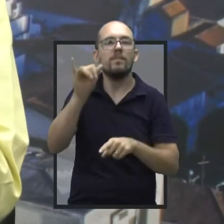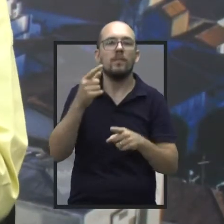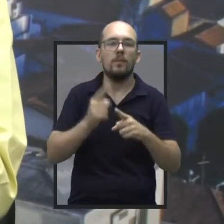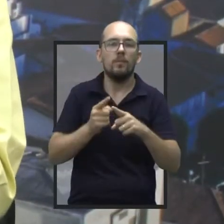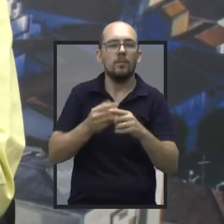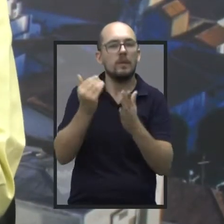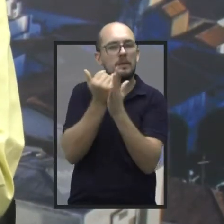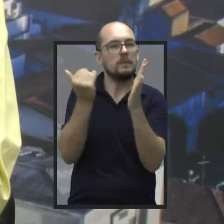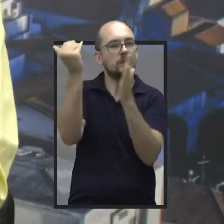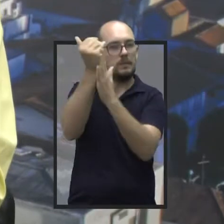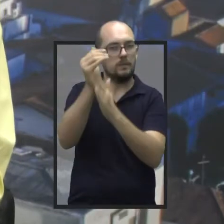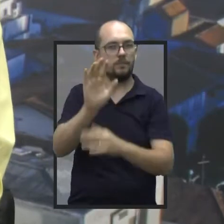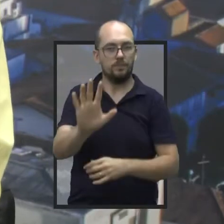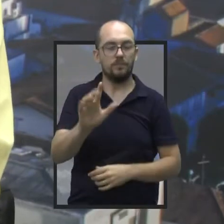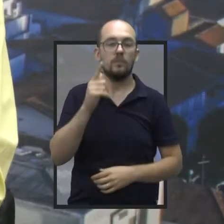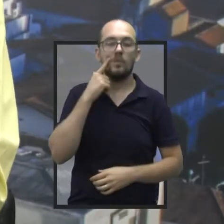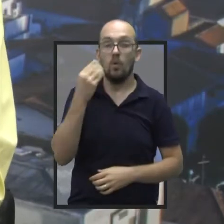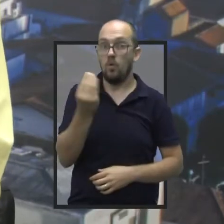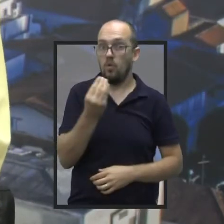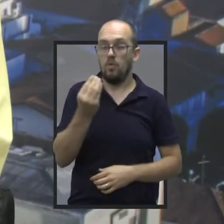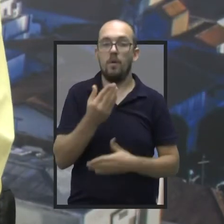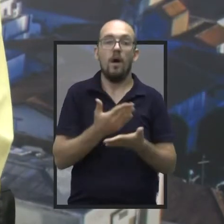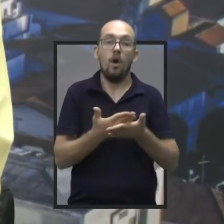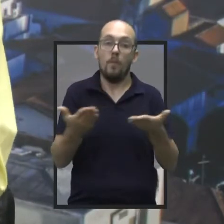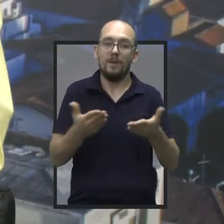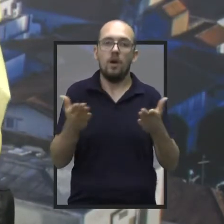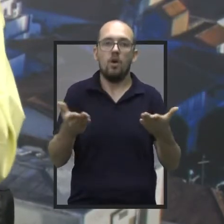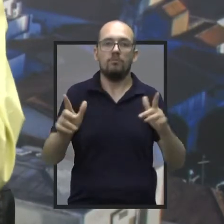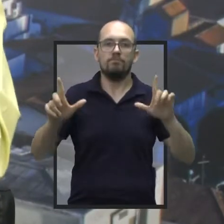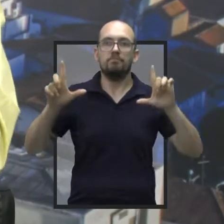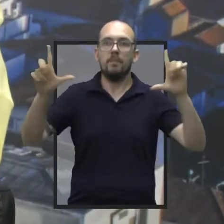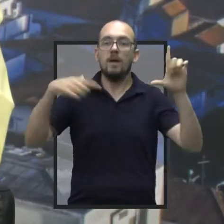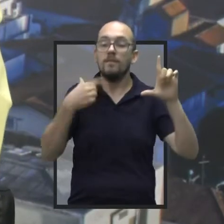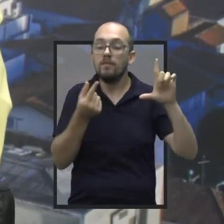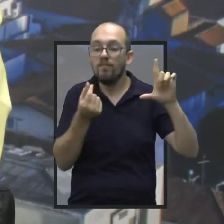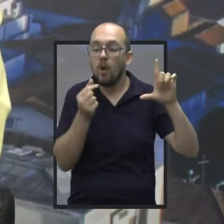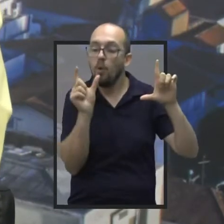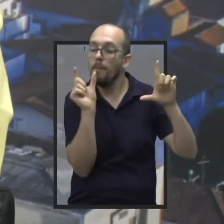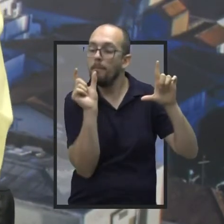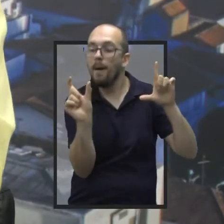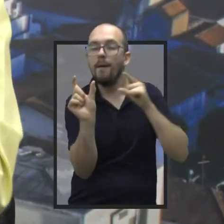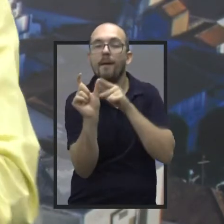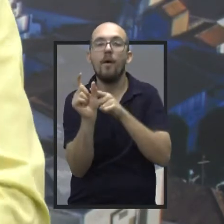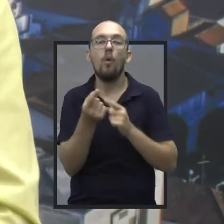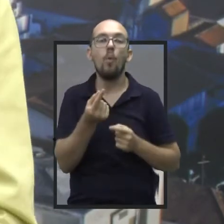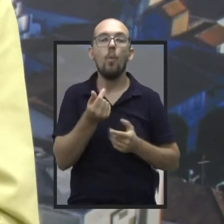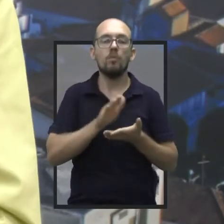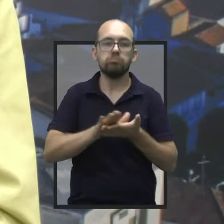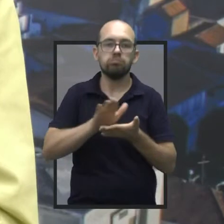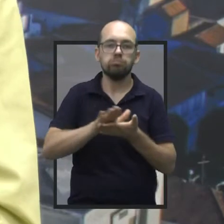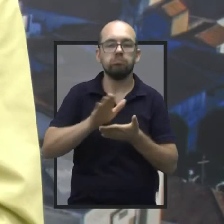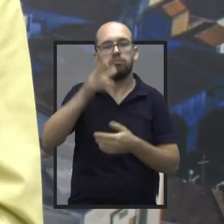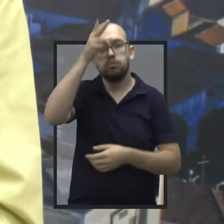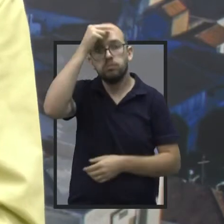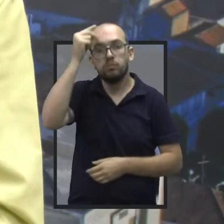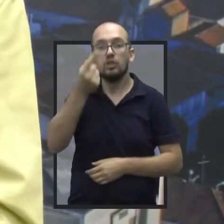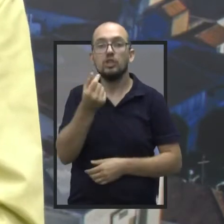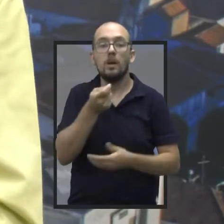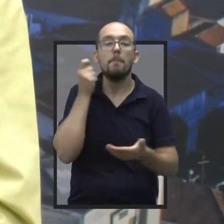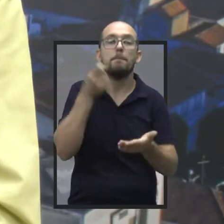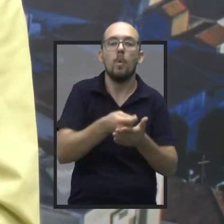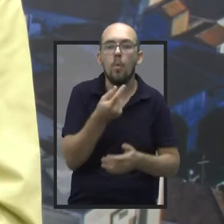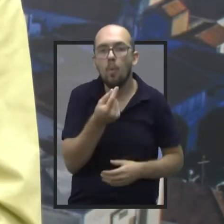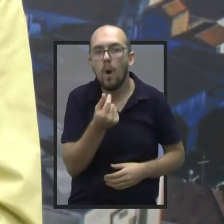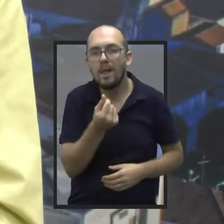Como isso vai estar de uma forma inteligível, uma forma clara, o valor que foi gasto ali, o quanto de dinheiro